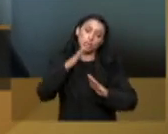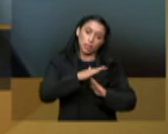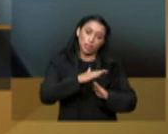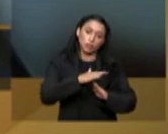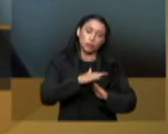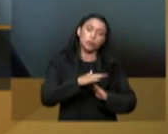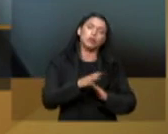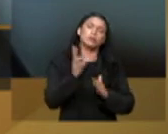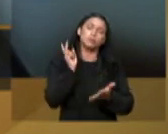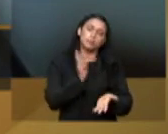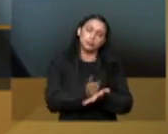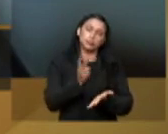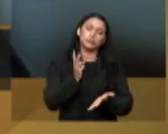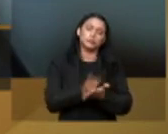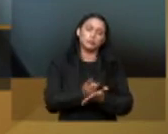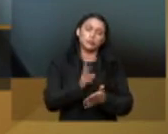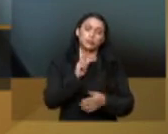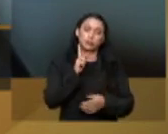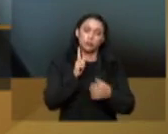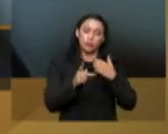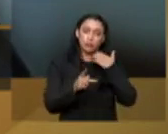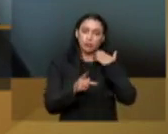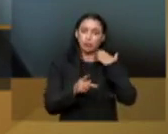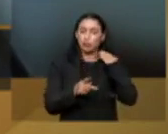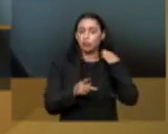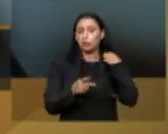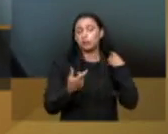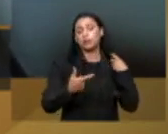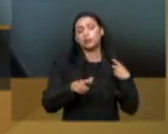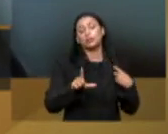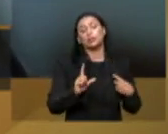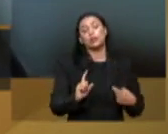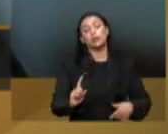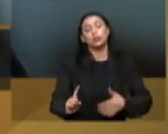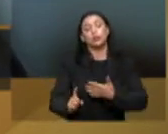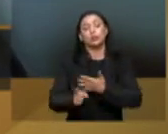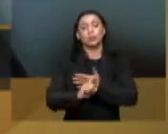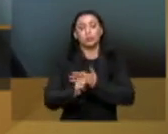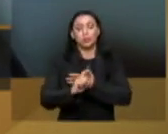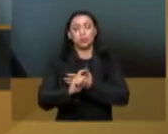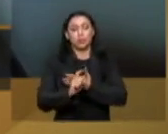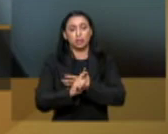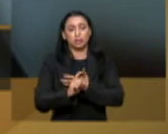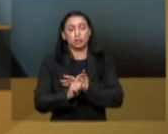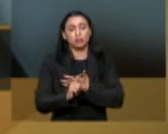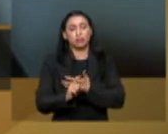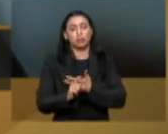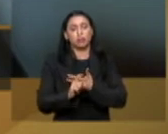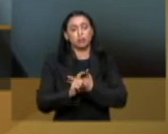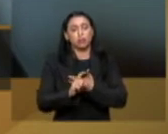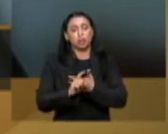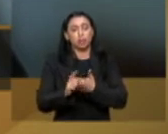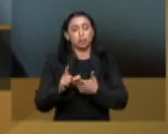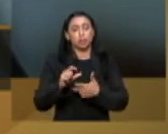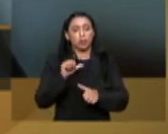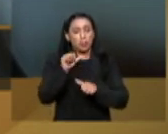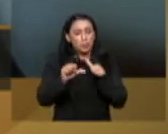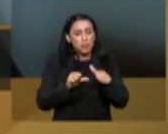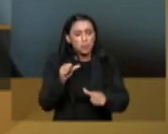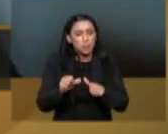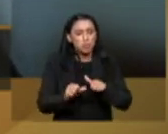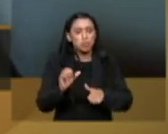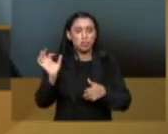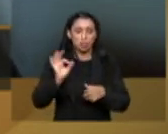as mesmas premissas anteriormente lançadas. O Poder Executivo, ao mexer nas alíquotas, nos